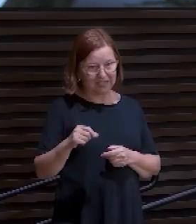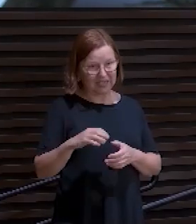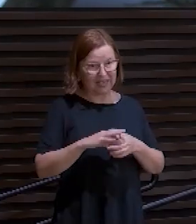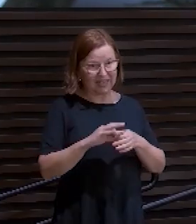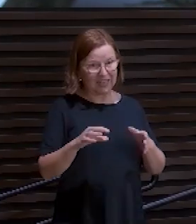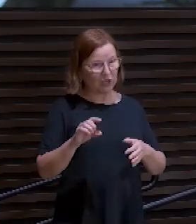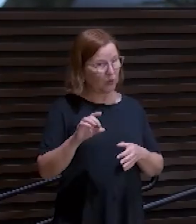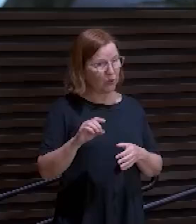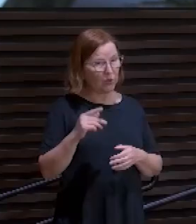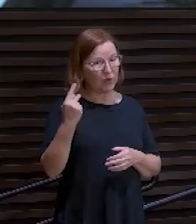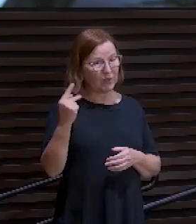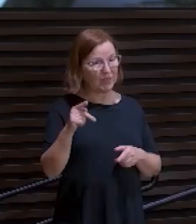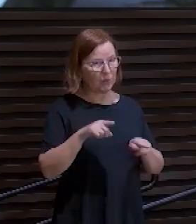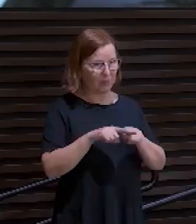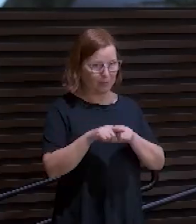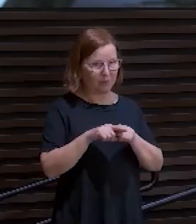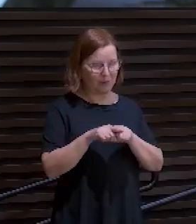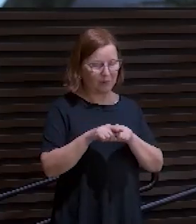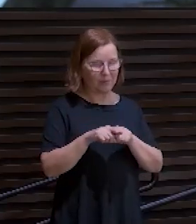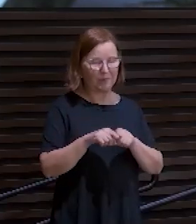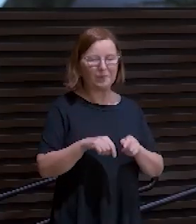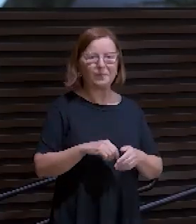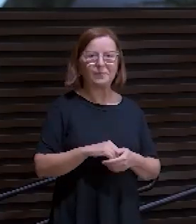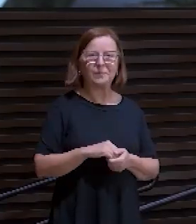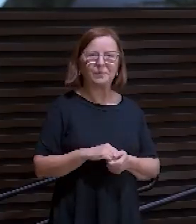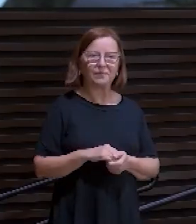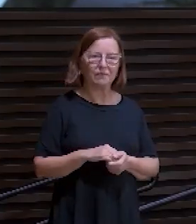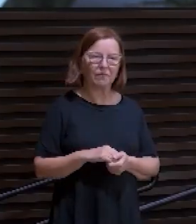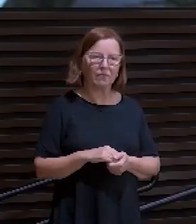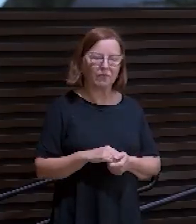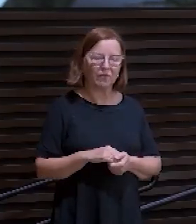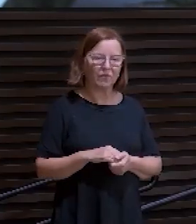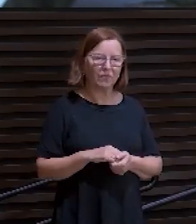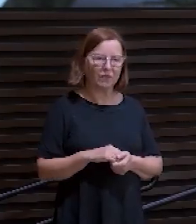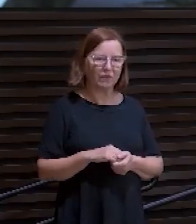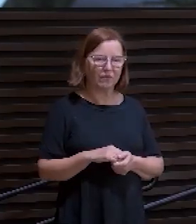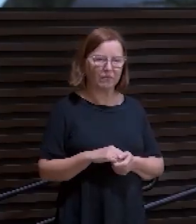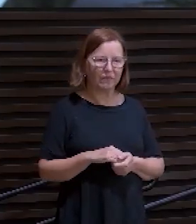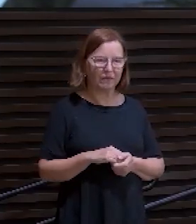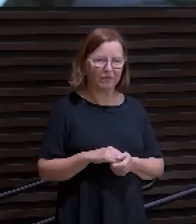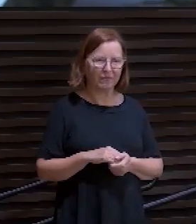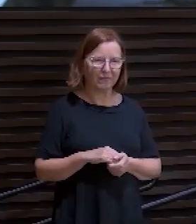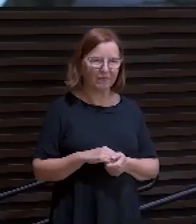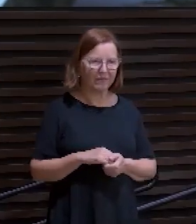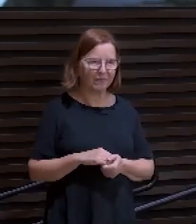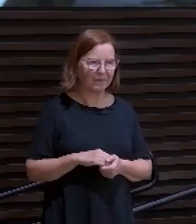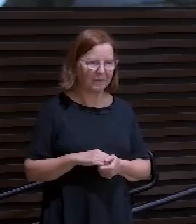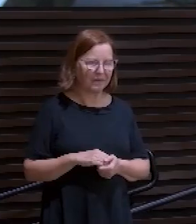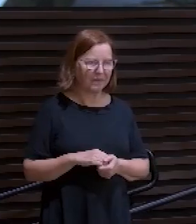Quando os problemas estão na nossa casa, eles não dizem respeito a mais ninguém.